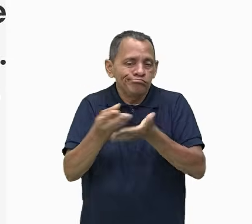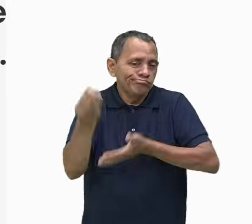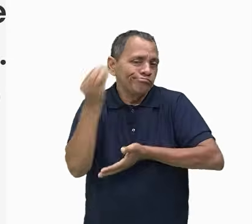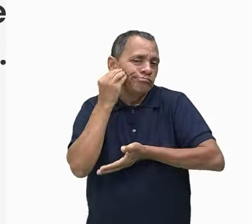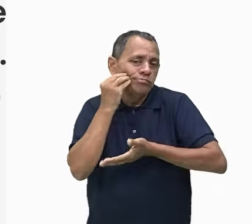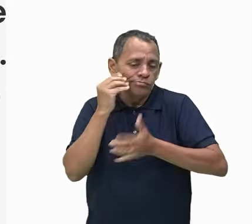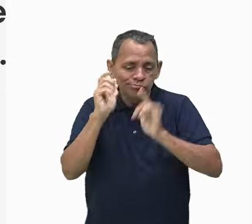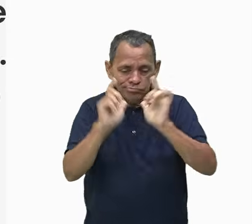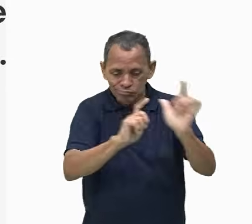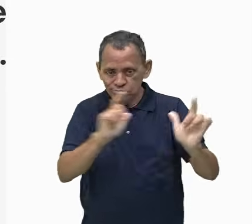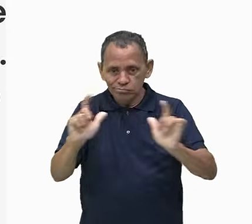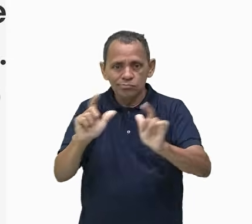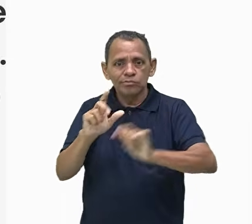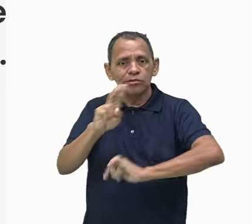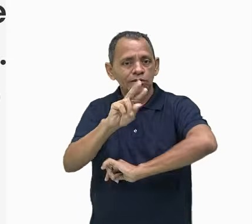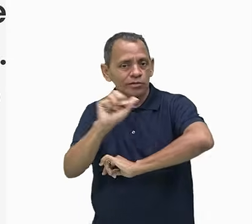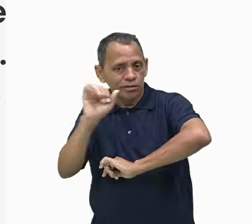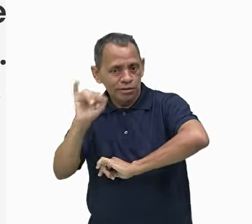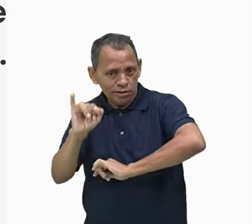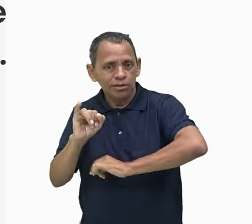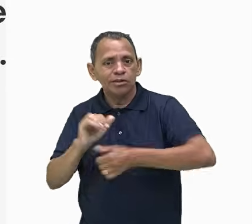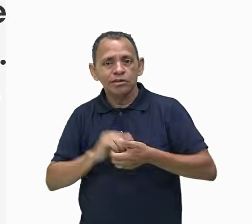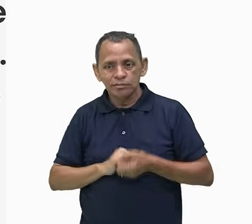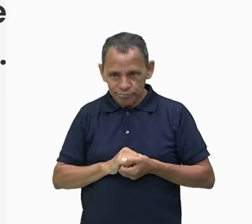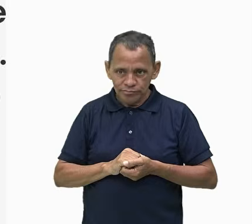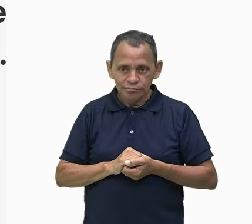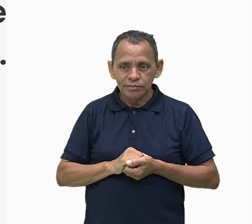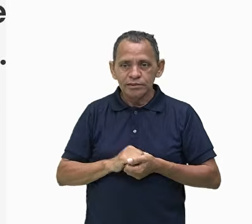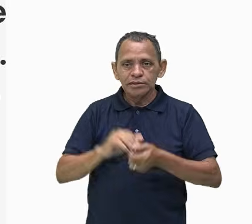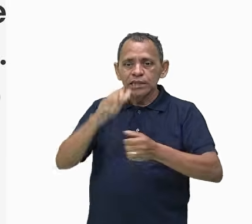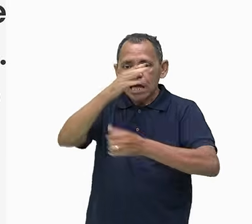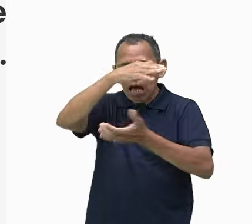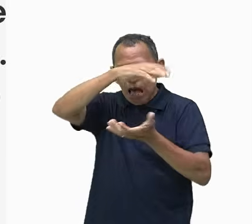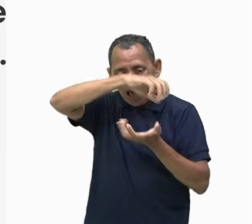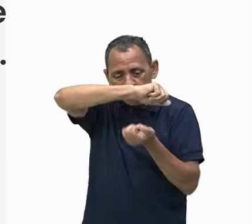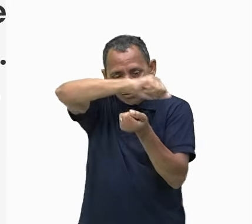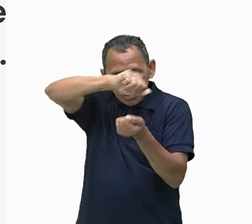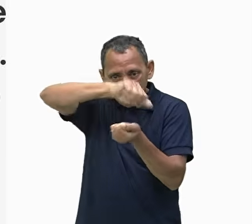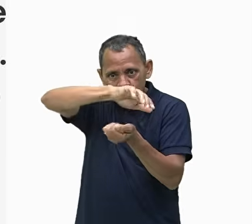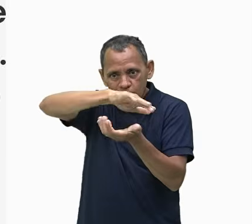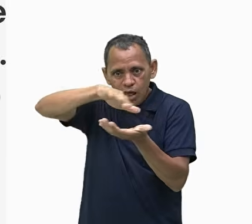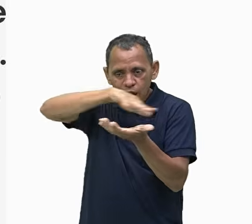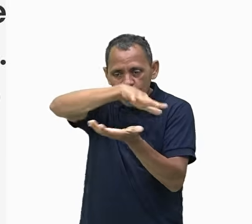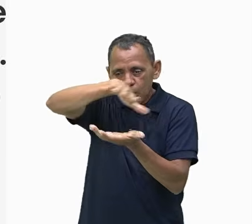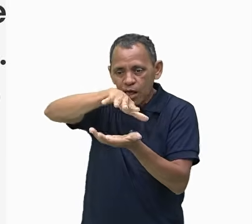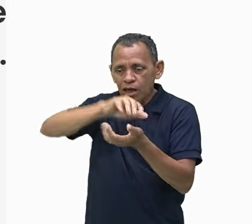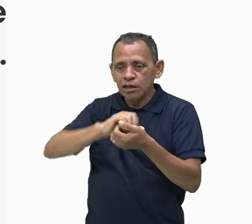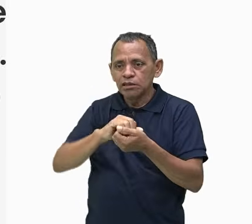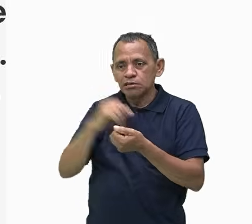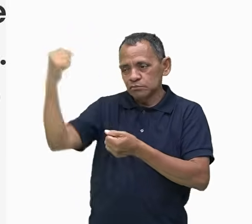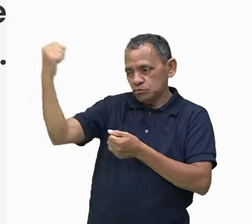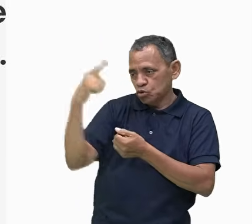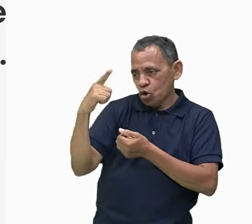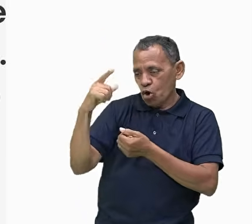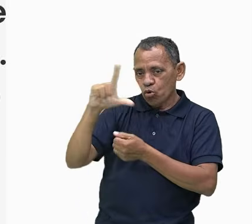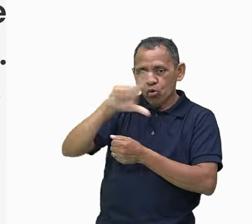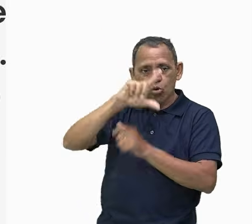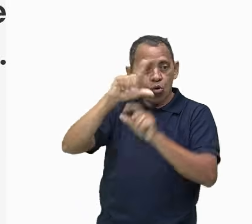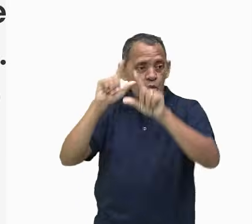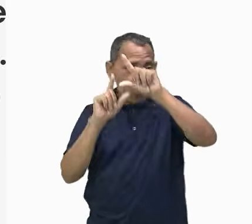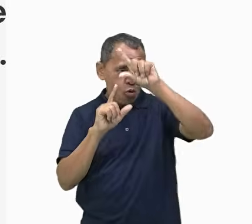localização vai estar no uso de corpos celestes, como o Sol, como a Lua e